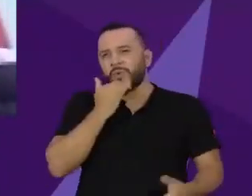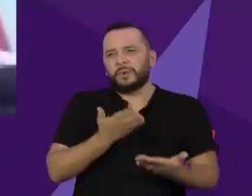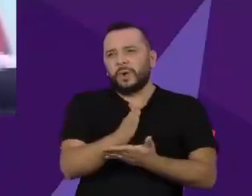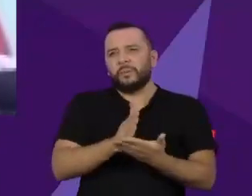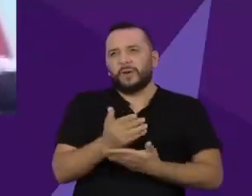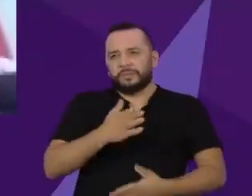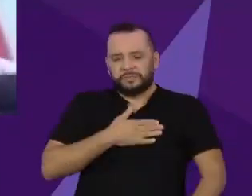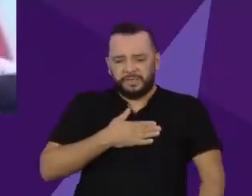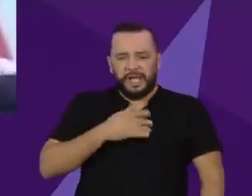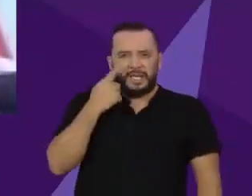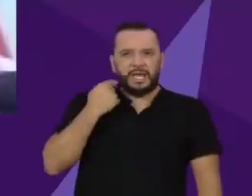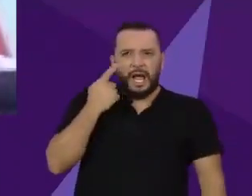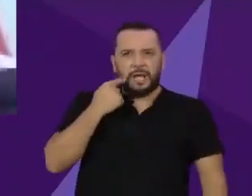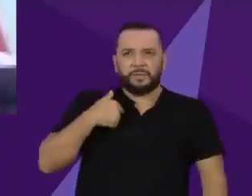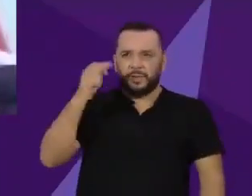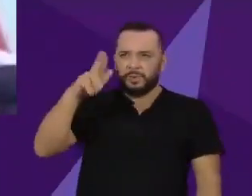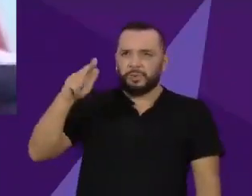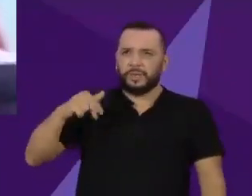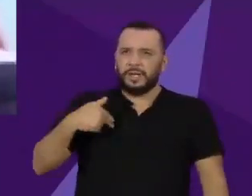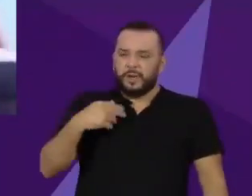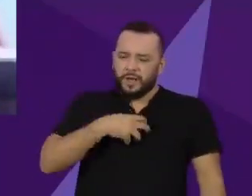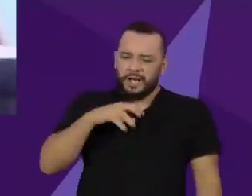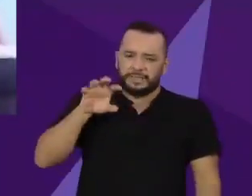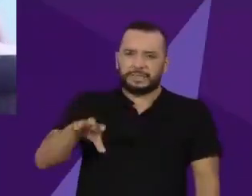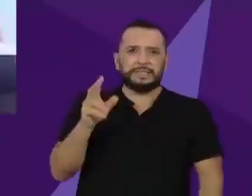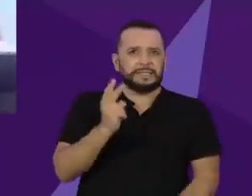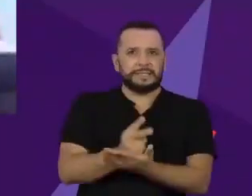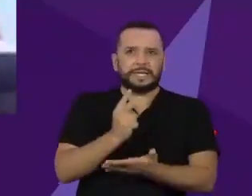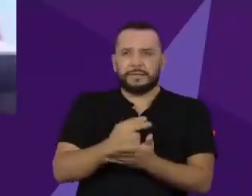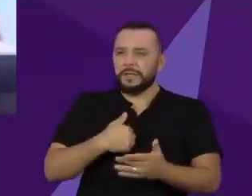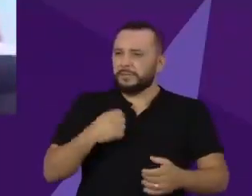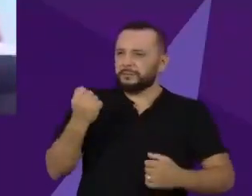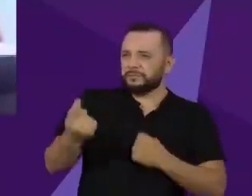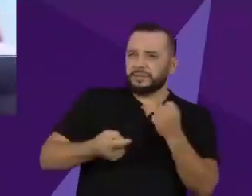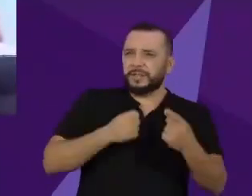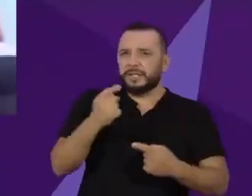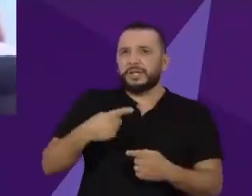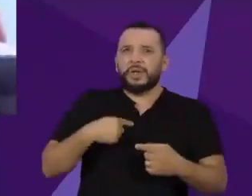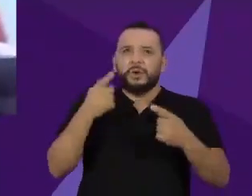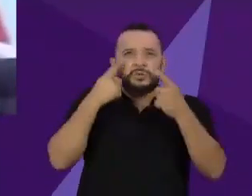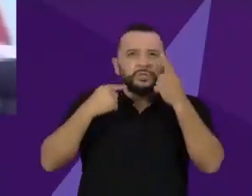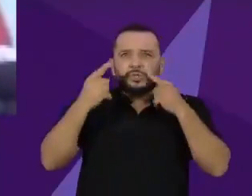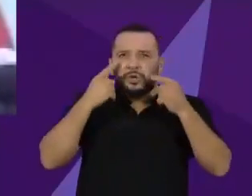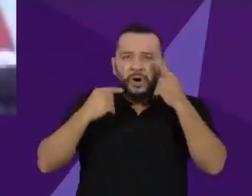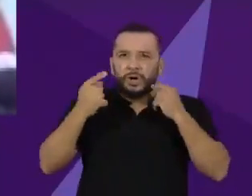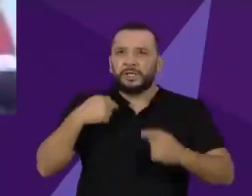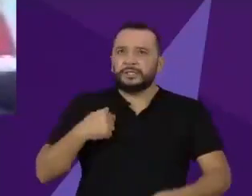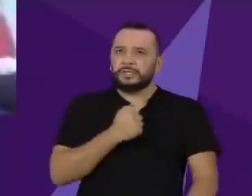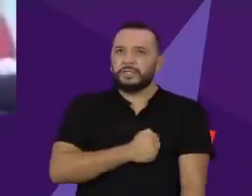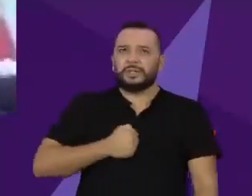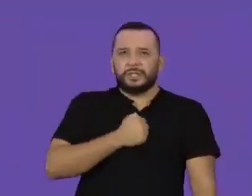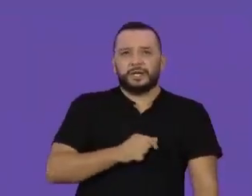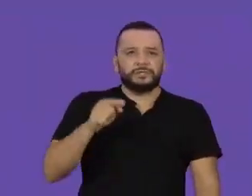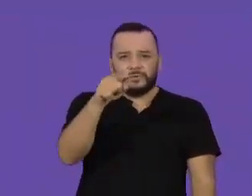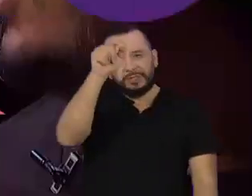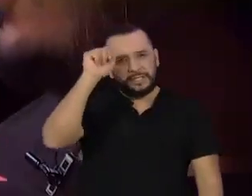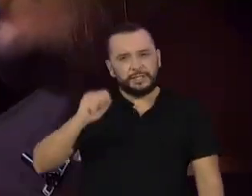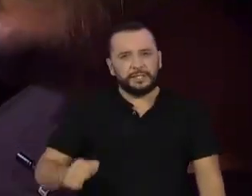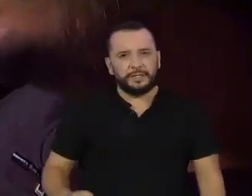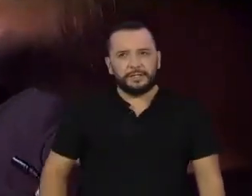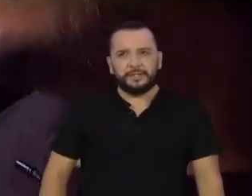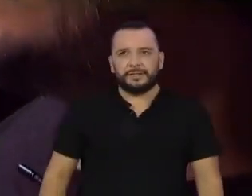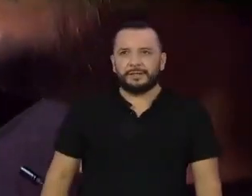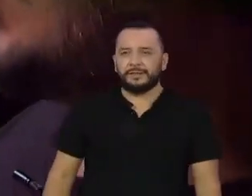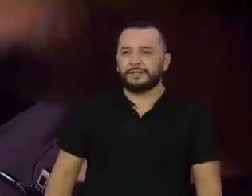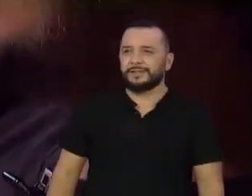nunca com minhas lágrimas. Eu sou sempre assim. De vez em quando eu me desabo e choro. É muita saudade de você, meu telespectador. E